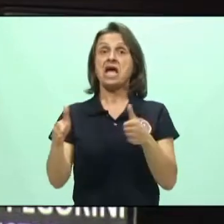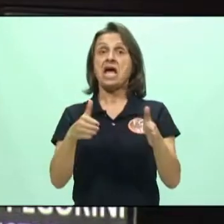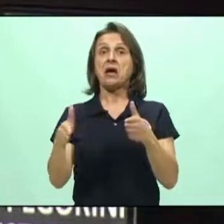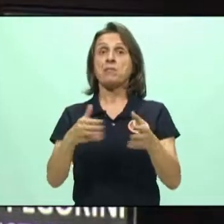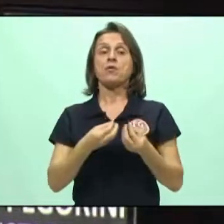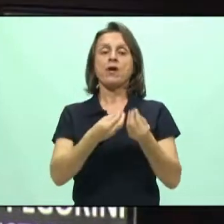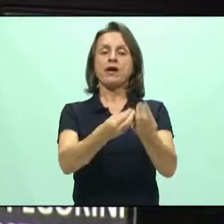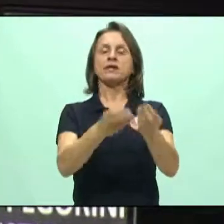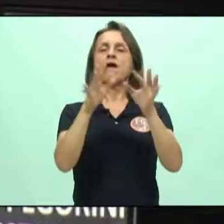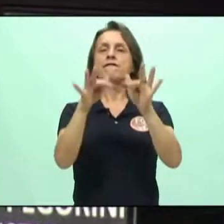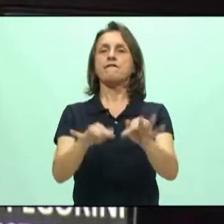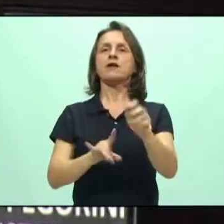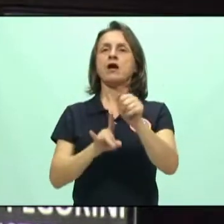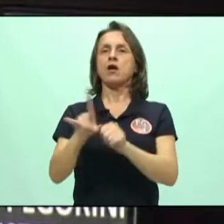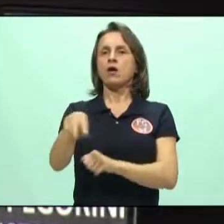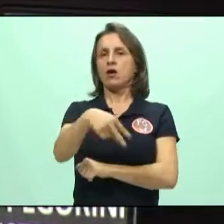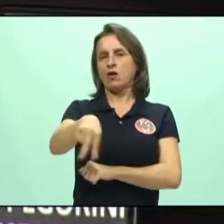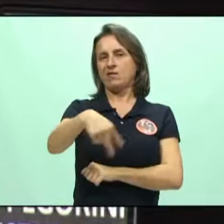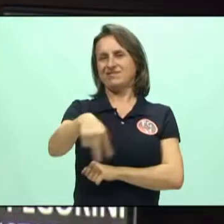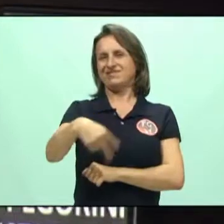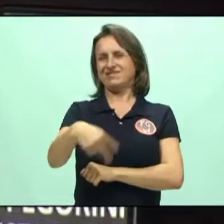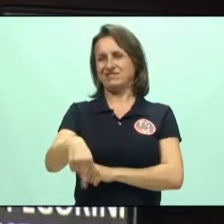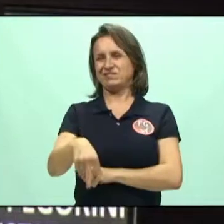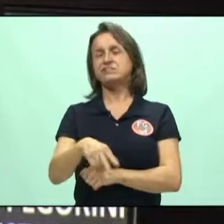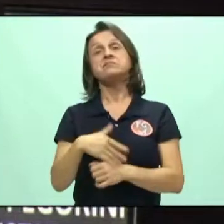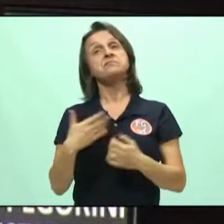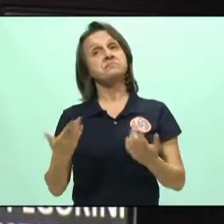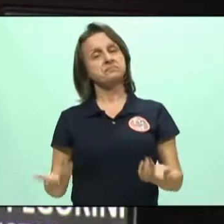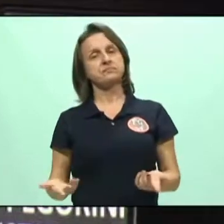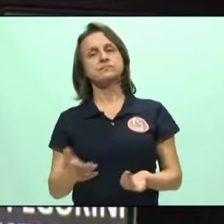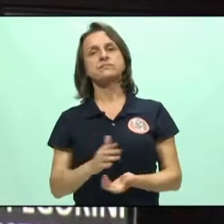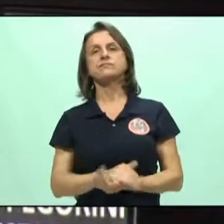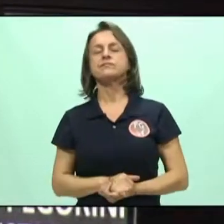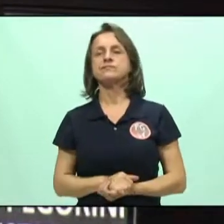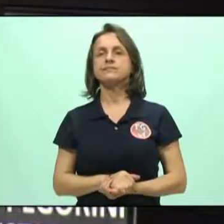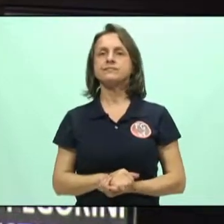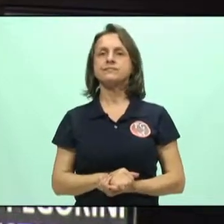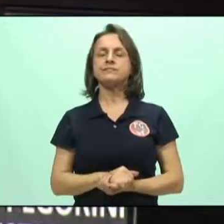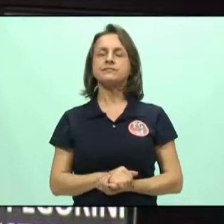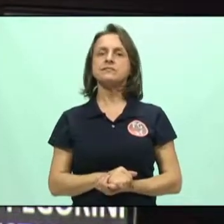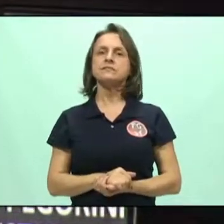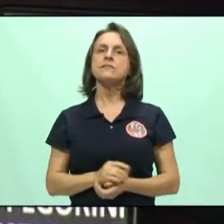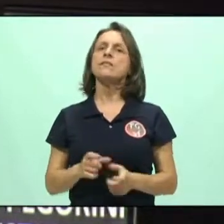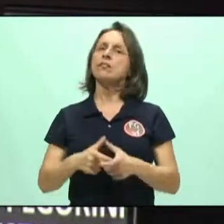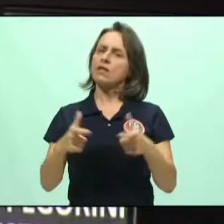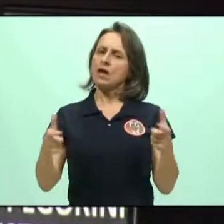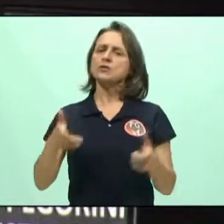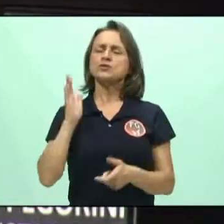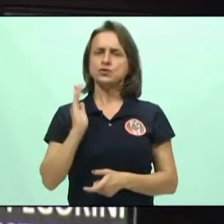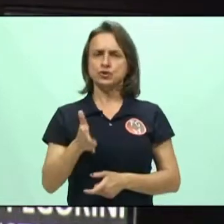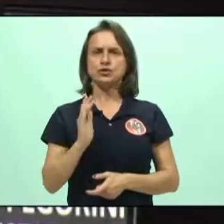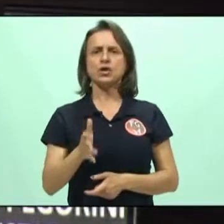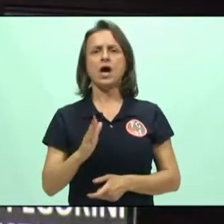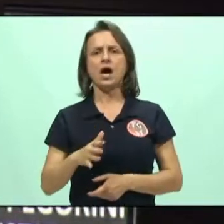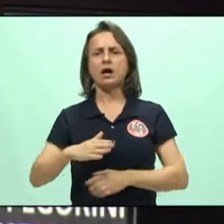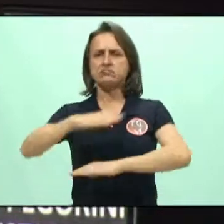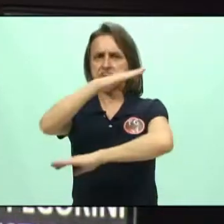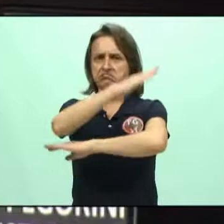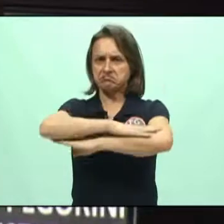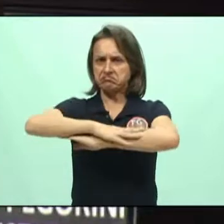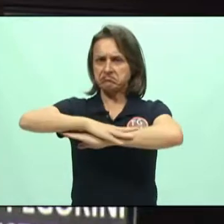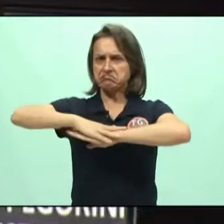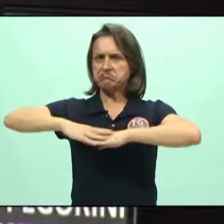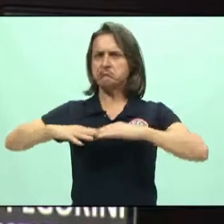aquela continuação até a entrada do Espinheiro grande parte já foi asfaltado tudo só que lá